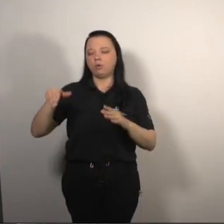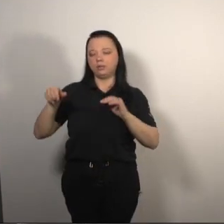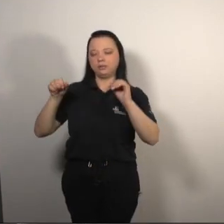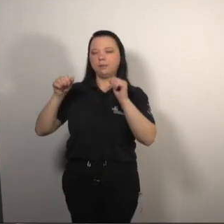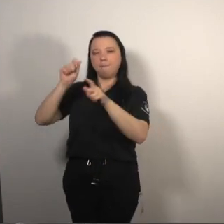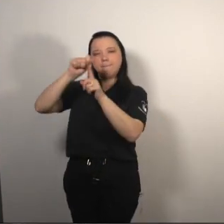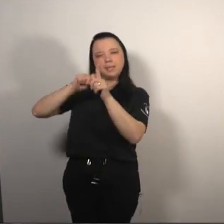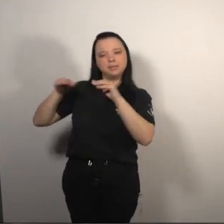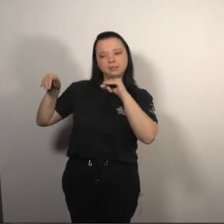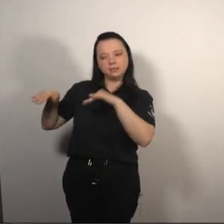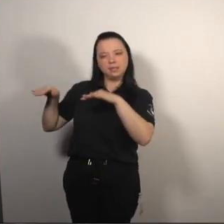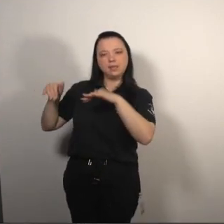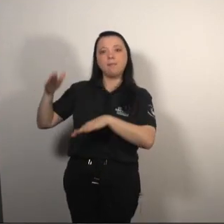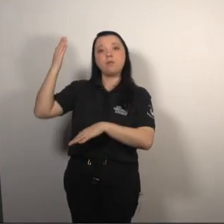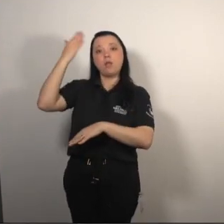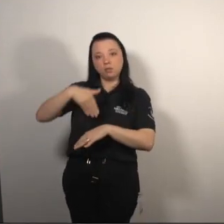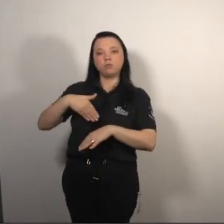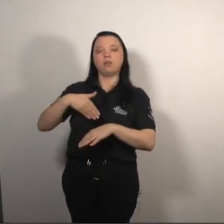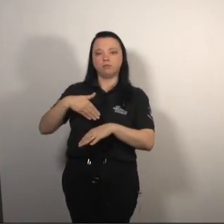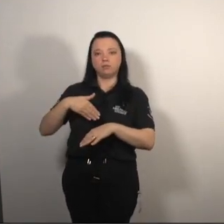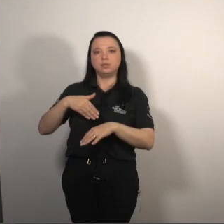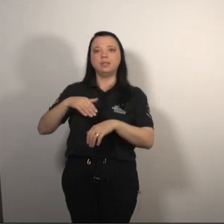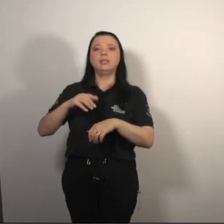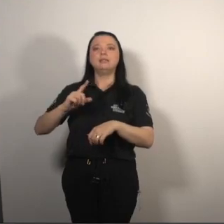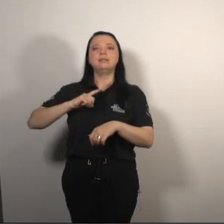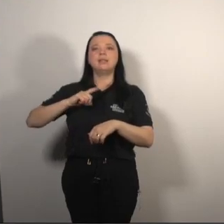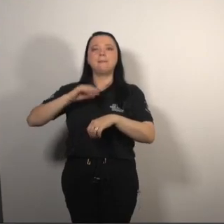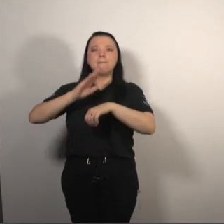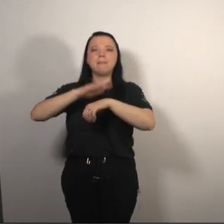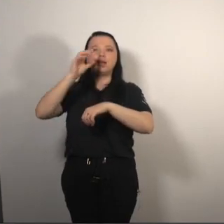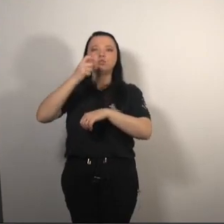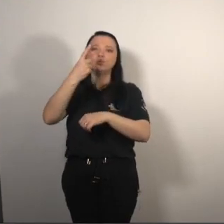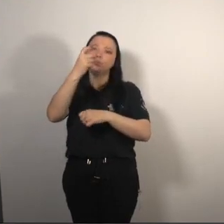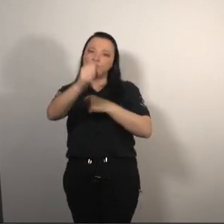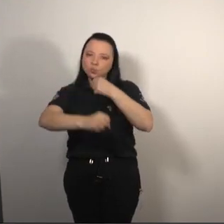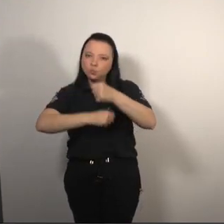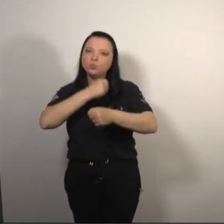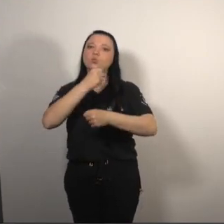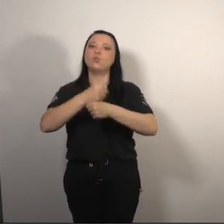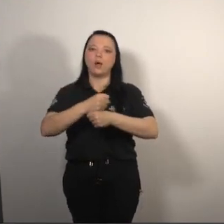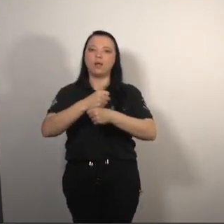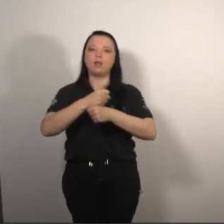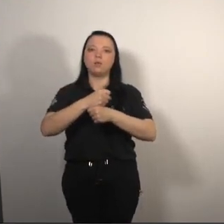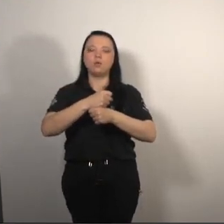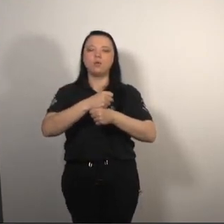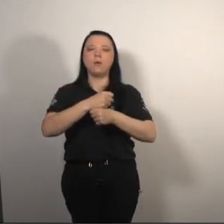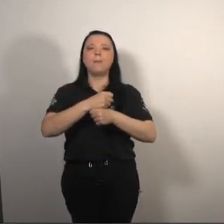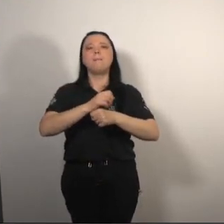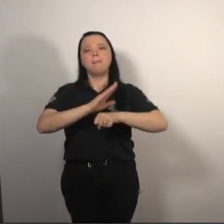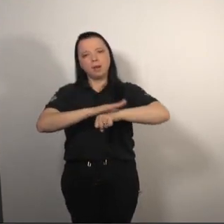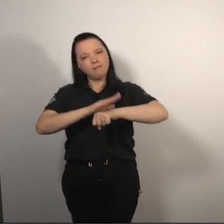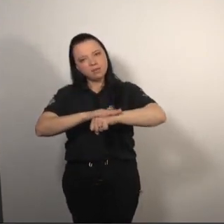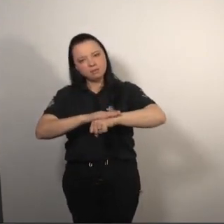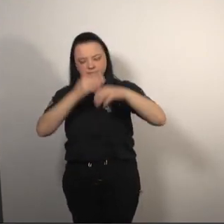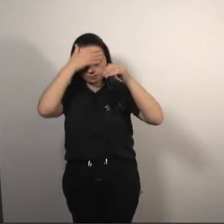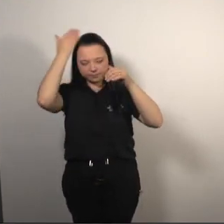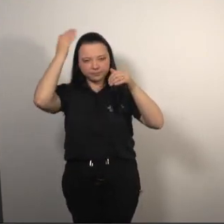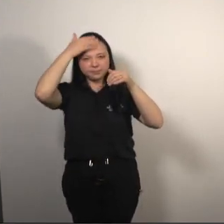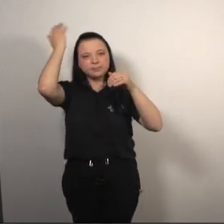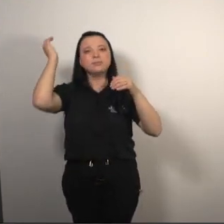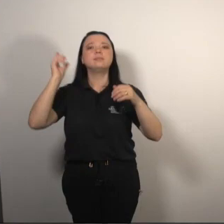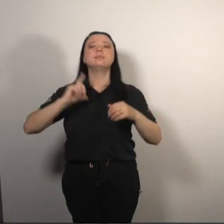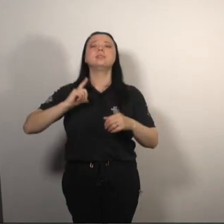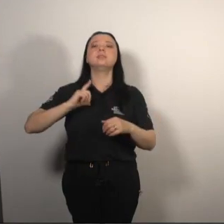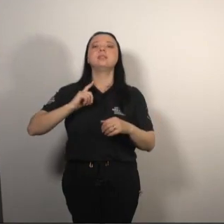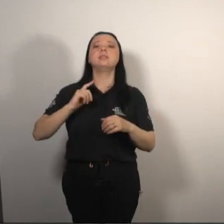dizer, temos mais de um ano para finalizar essas obras, então nós temos total tranquilidade no cumprimento dessas 290, que é um